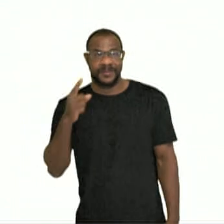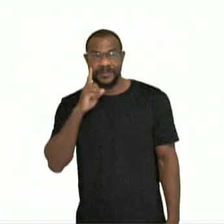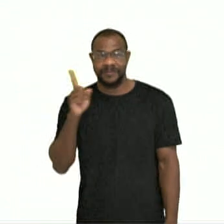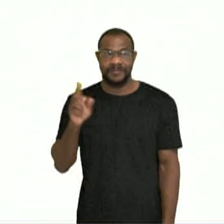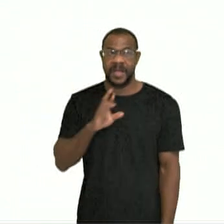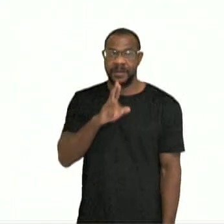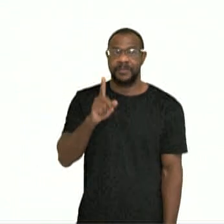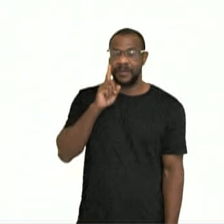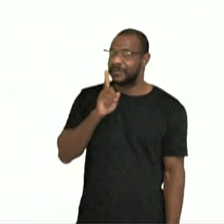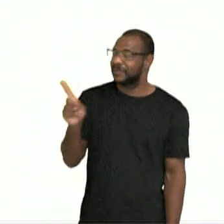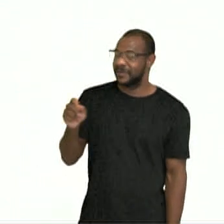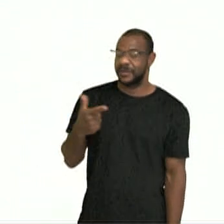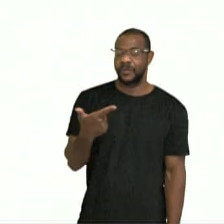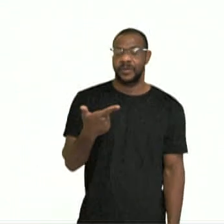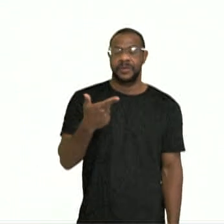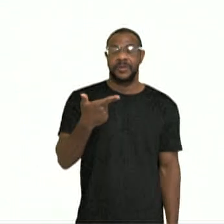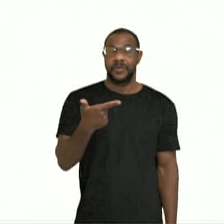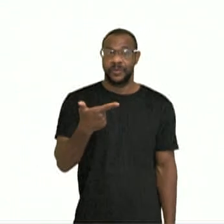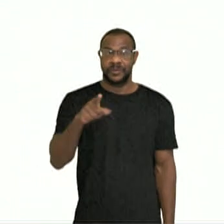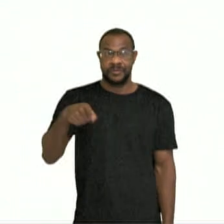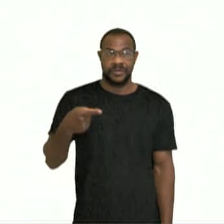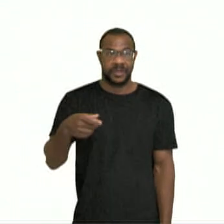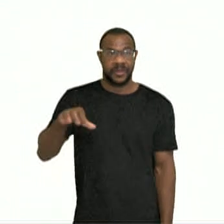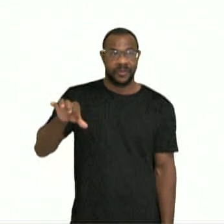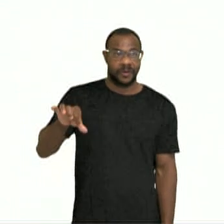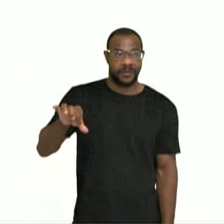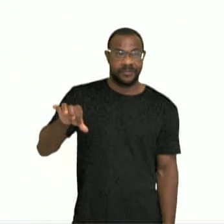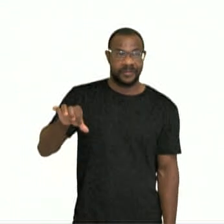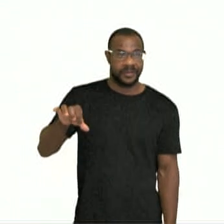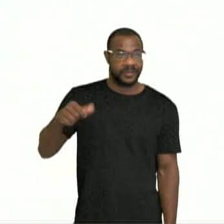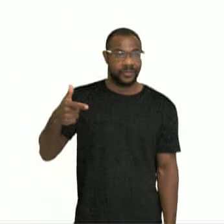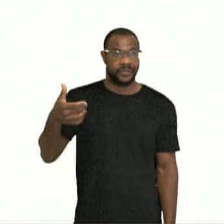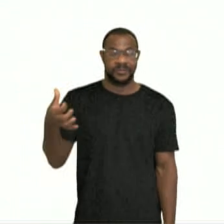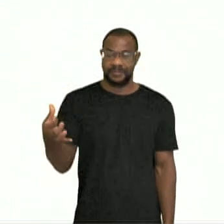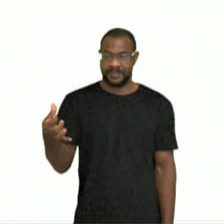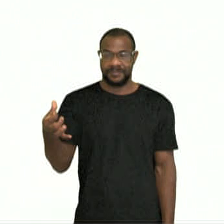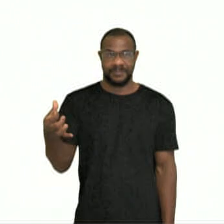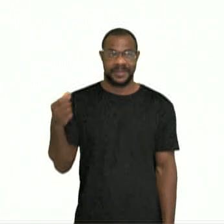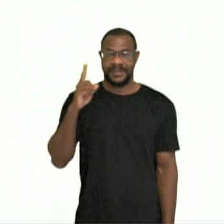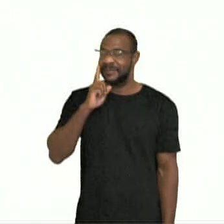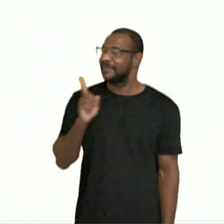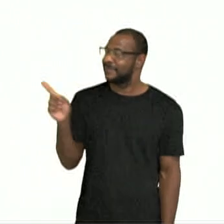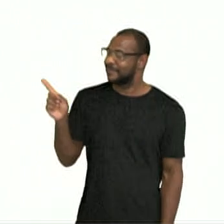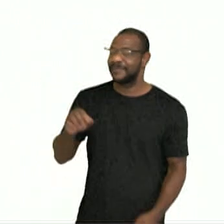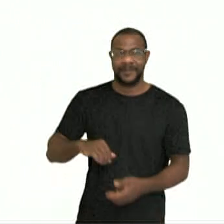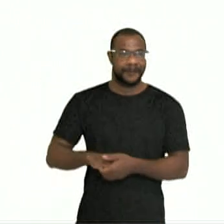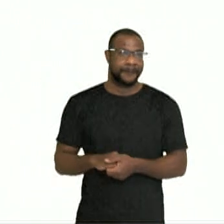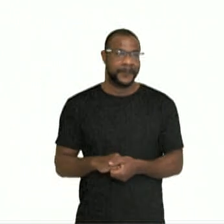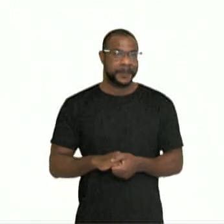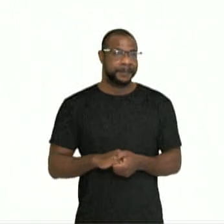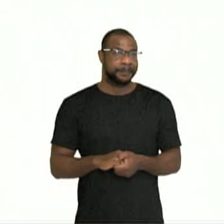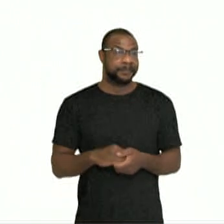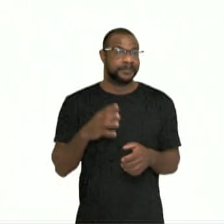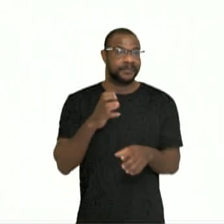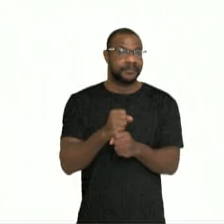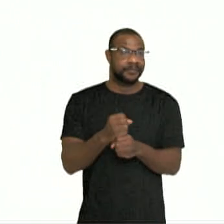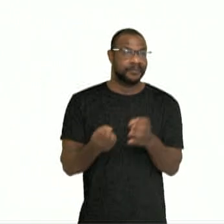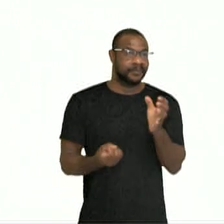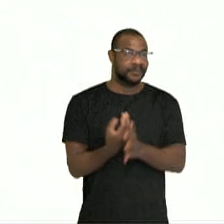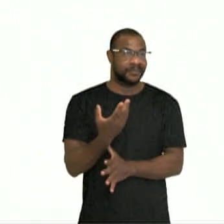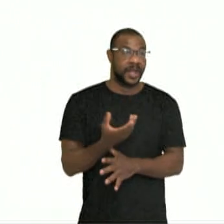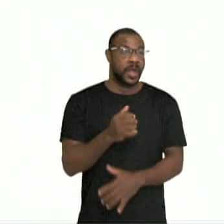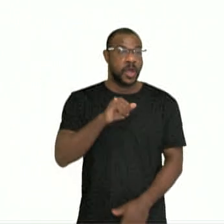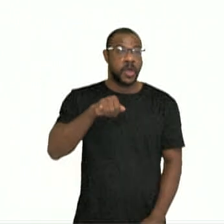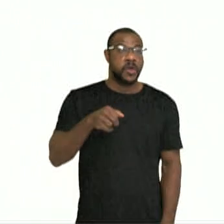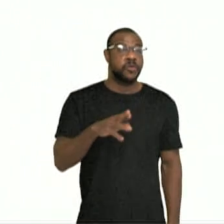2,926. Arredondando aqui, vamos dizer que deu 2,93 o rendimento dessa poupança. Gerou isso de juro no